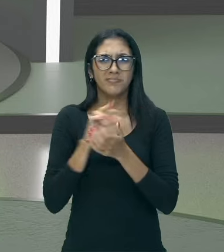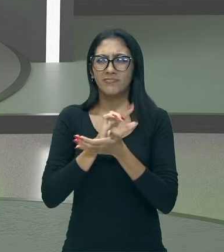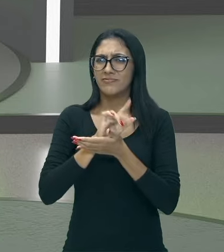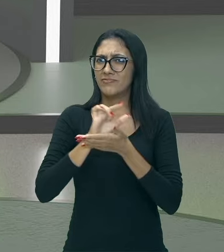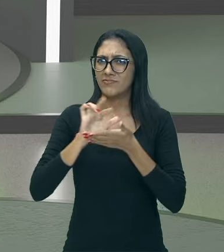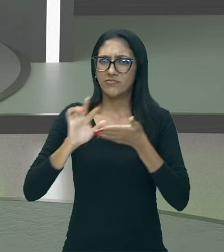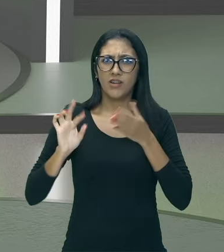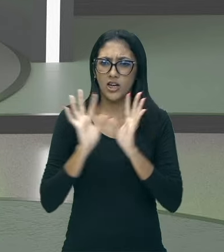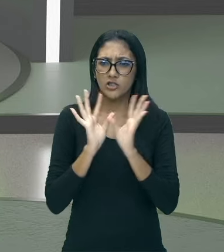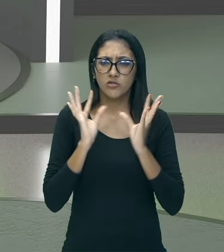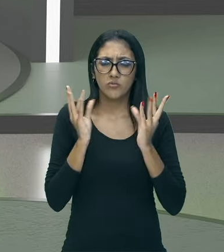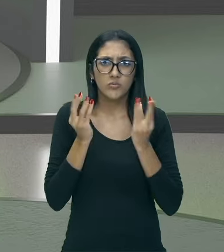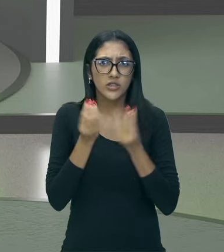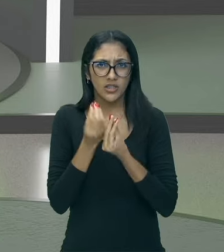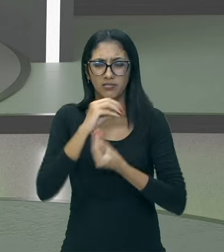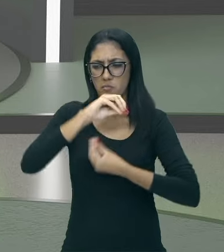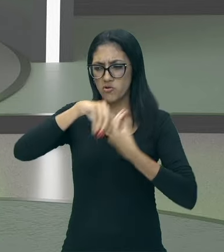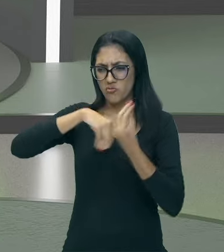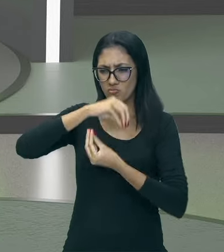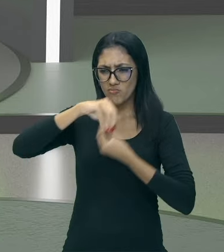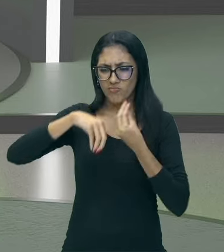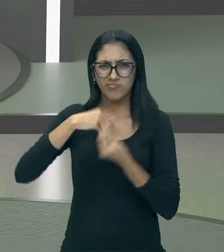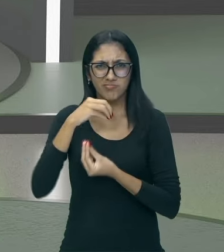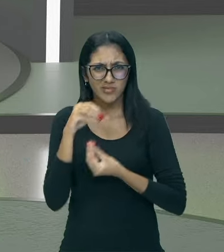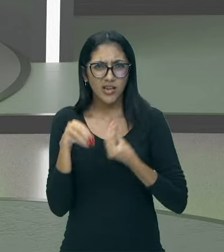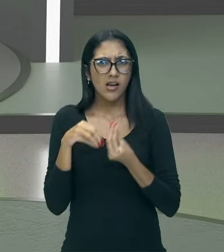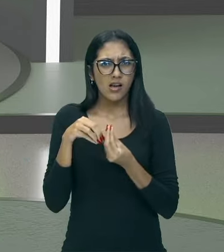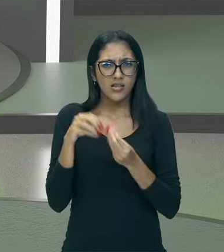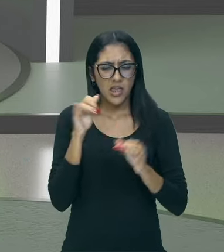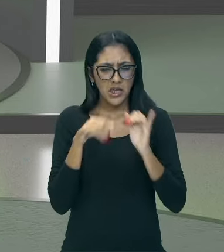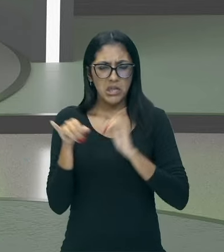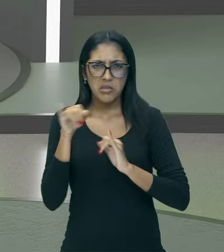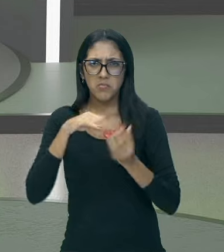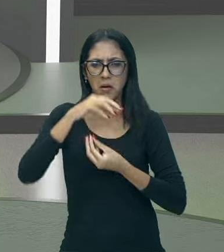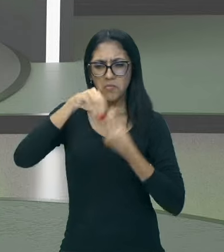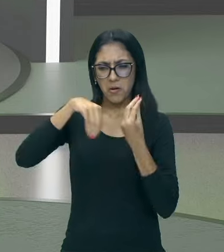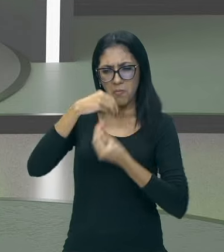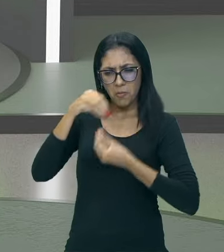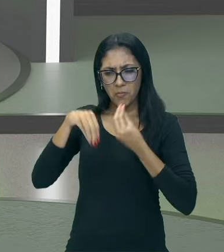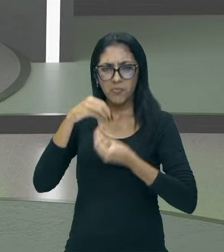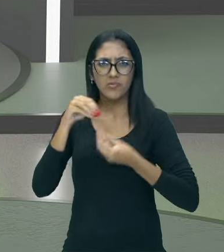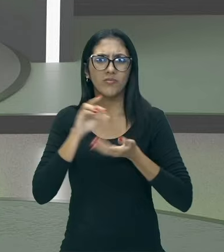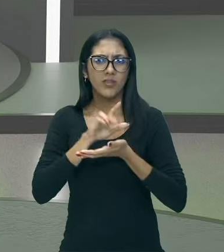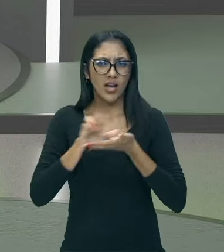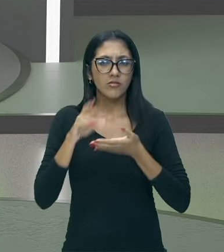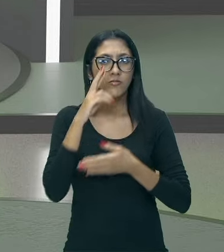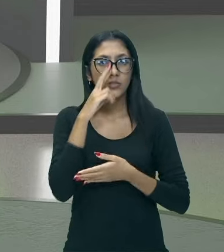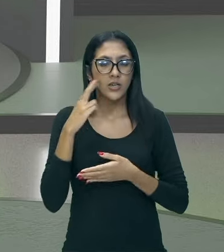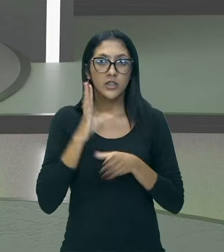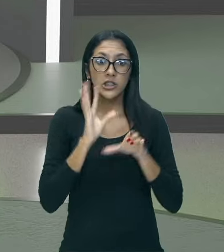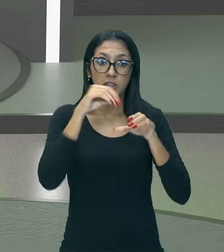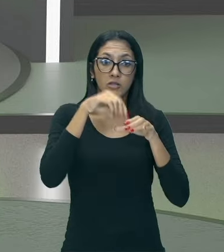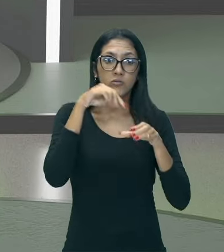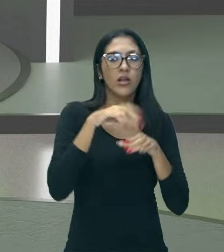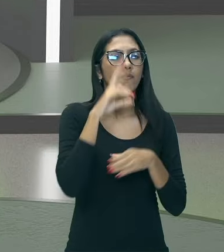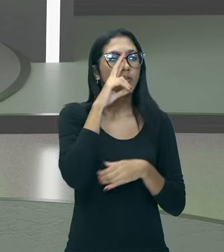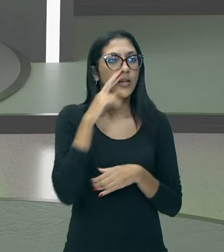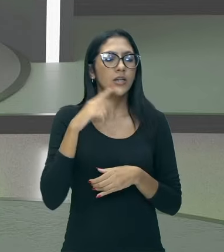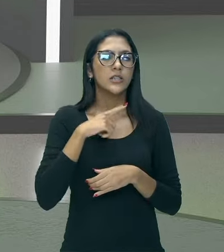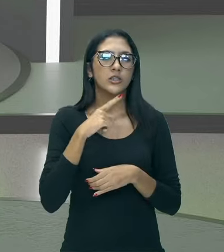várias substâncias químicas. Na composição do refrigerante, eu tenho